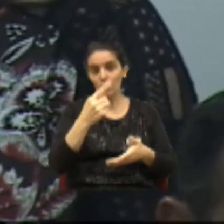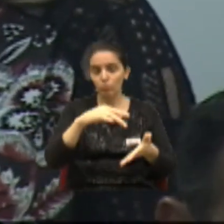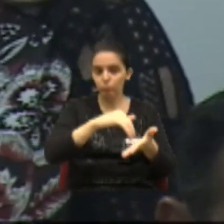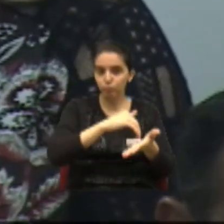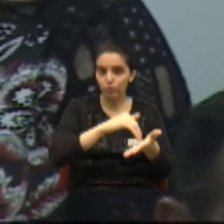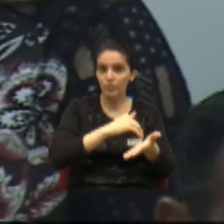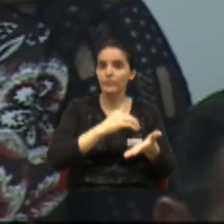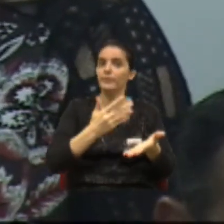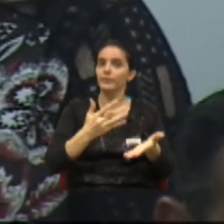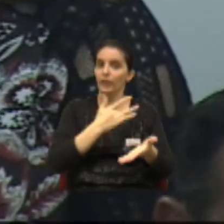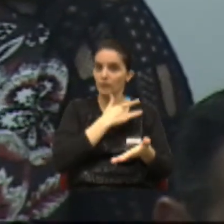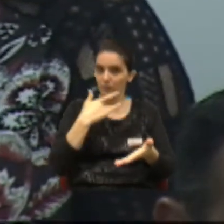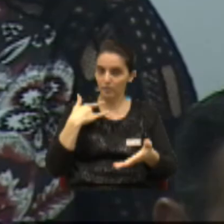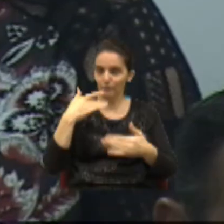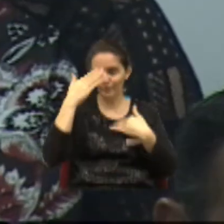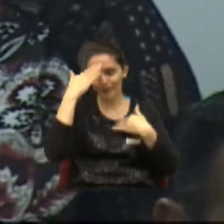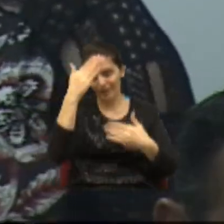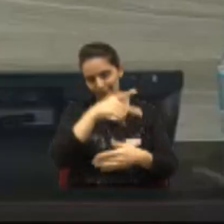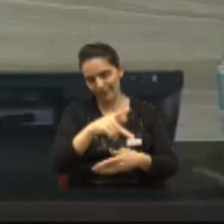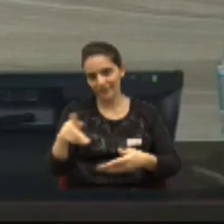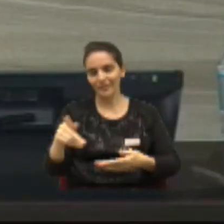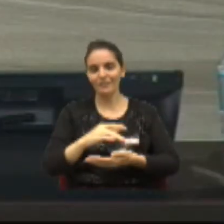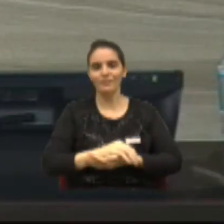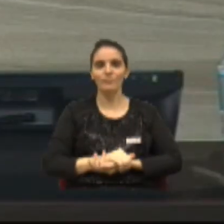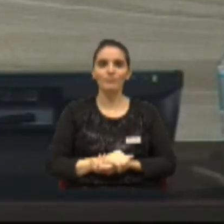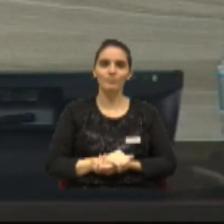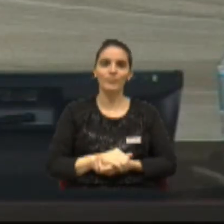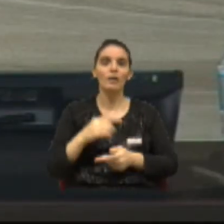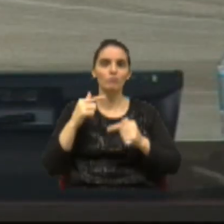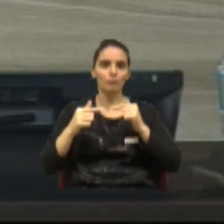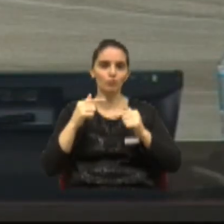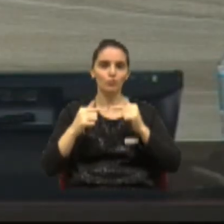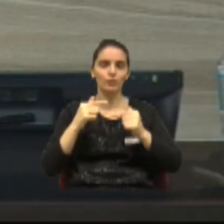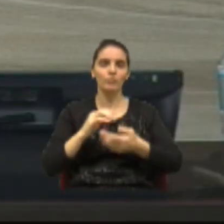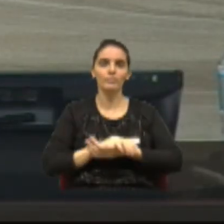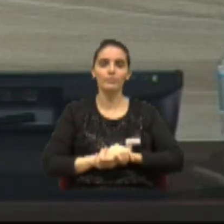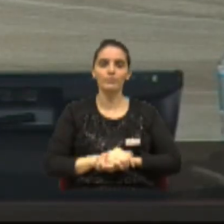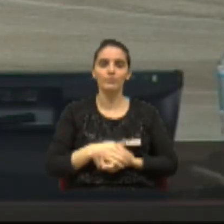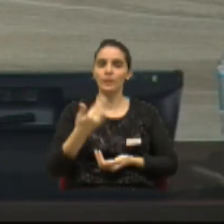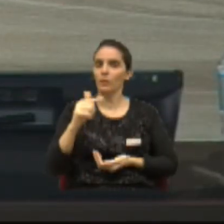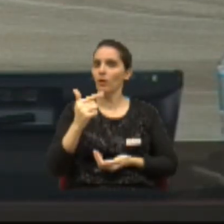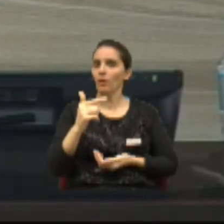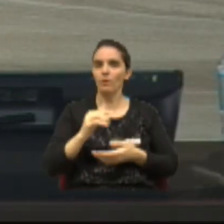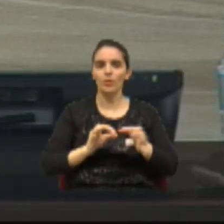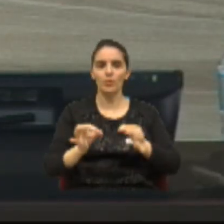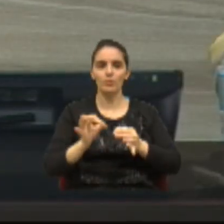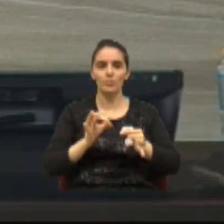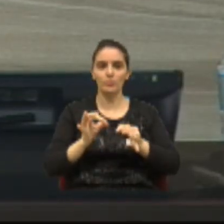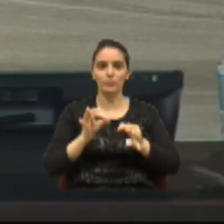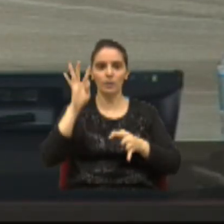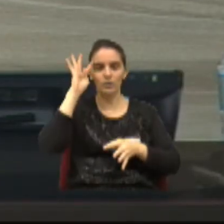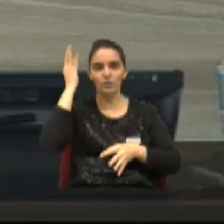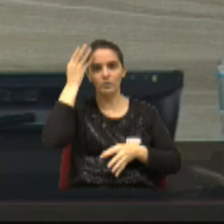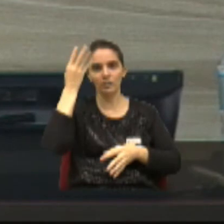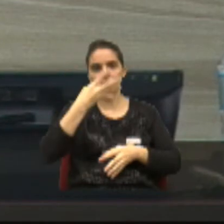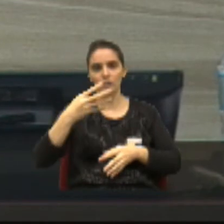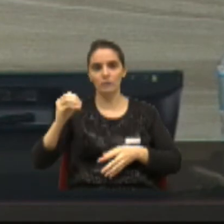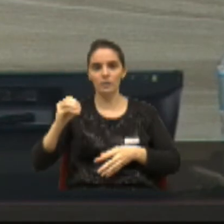Secretaria da Saúde. Muito obrigada, senhor presidente. Continue a discussão. Não havendo o projeto Resolução